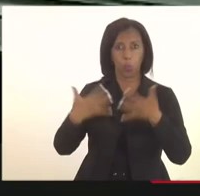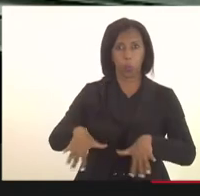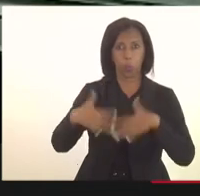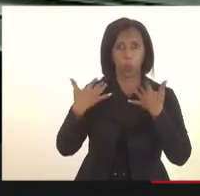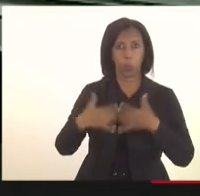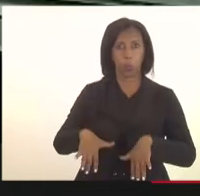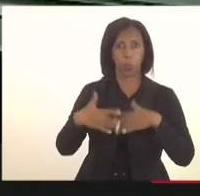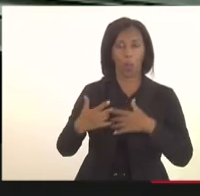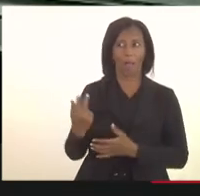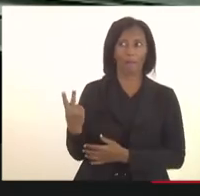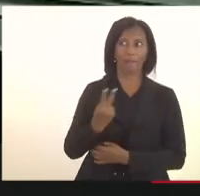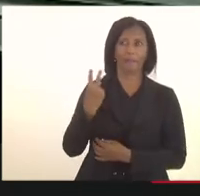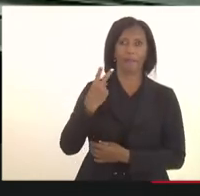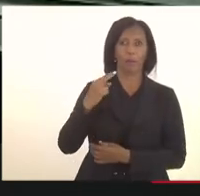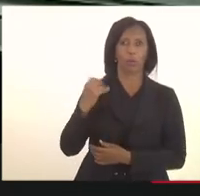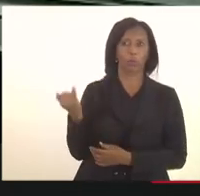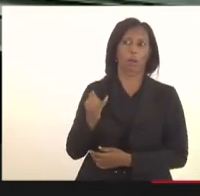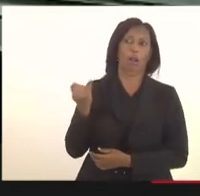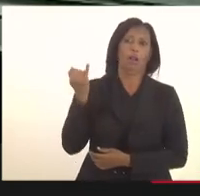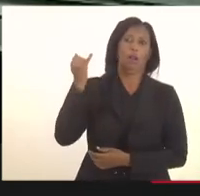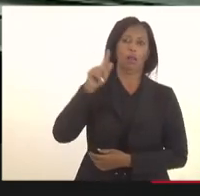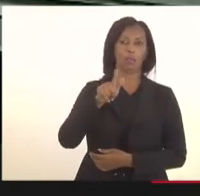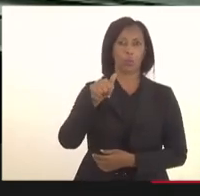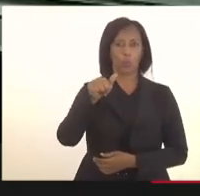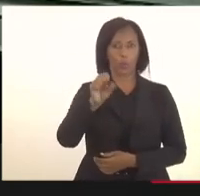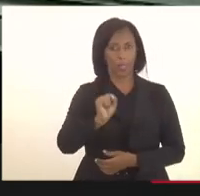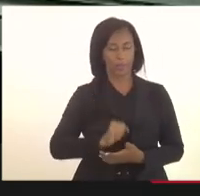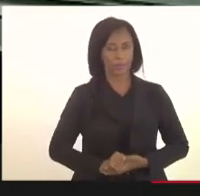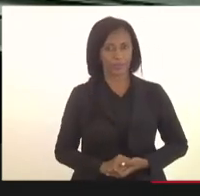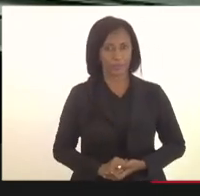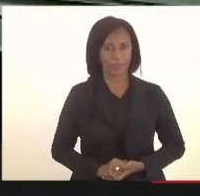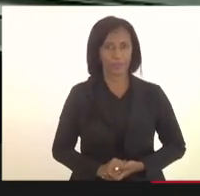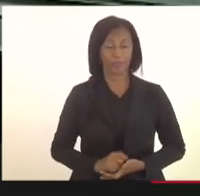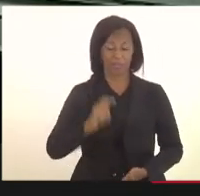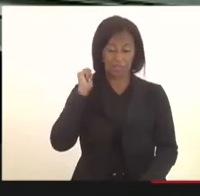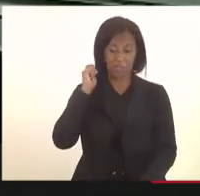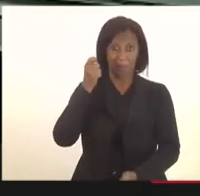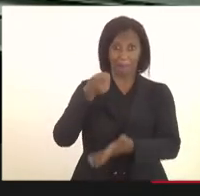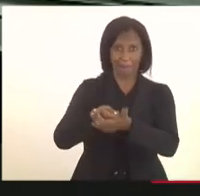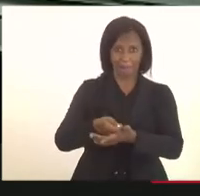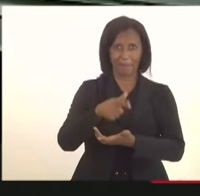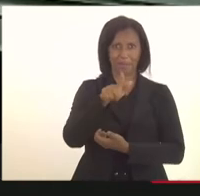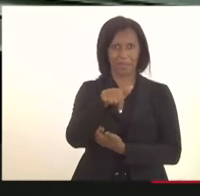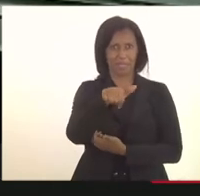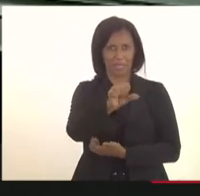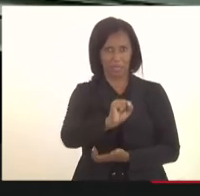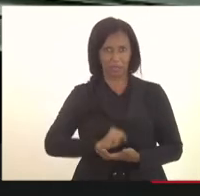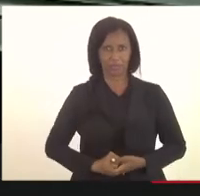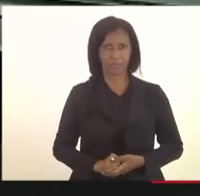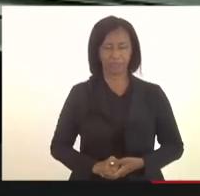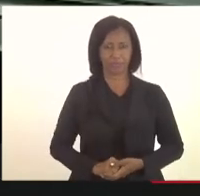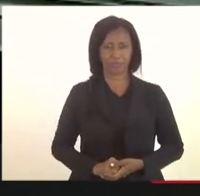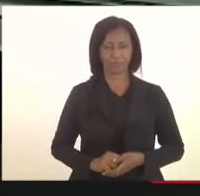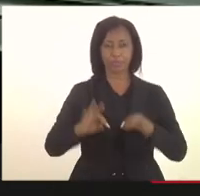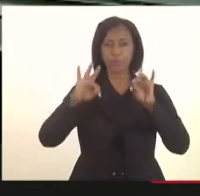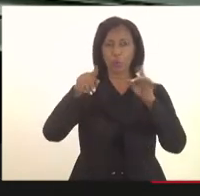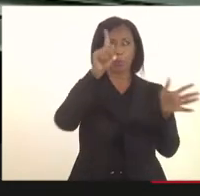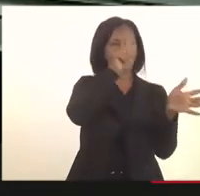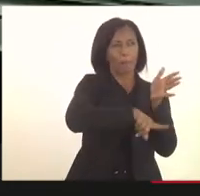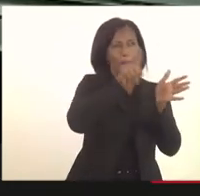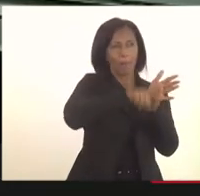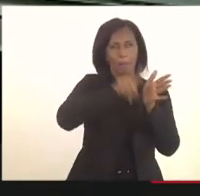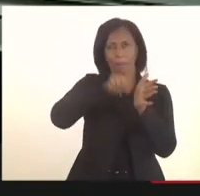reajustes do preço do gás. A gente paga esse gás, tudo é